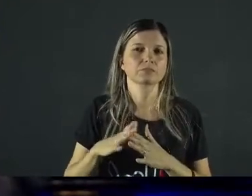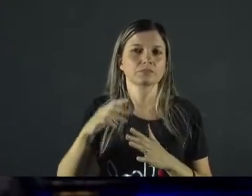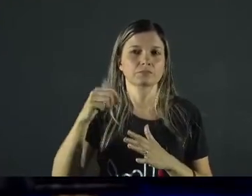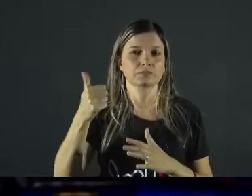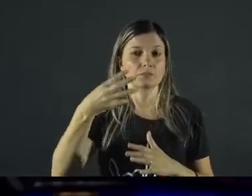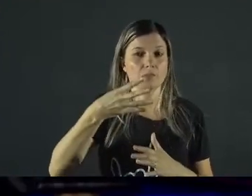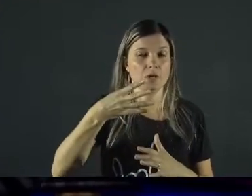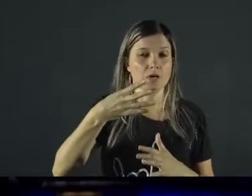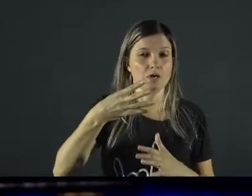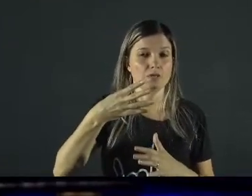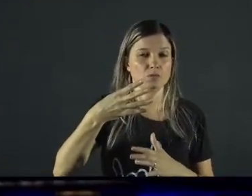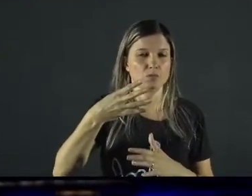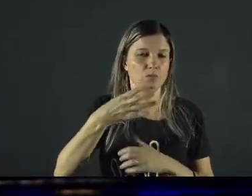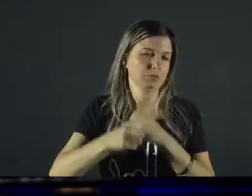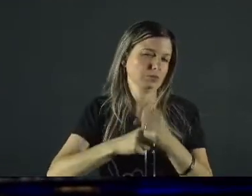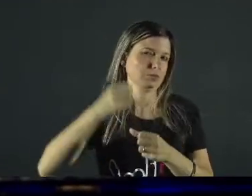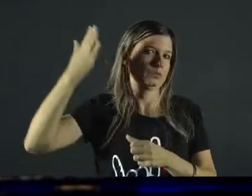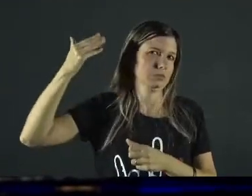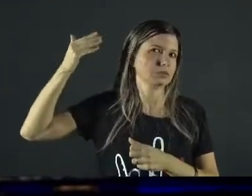14 ou 15 anos atrás,